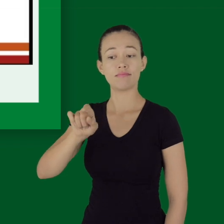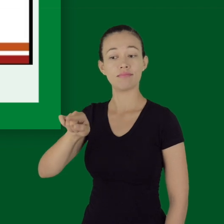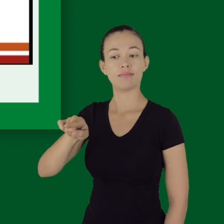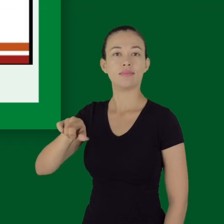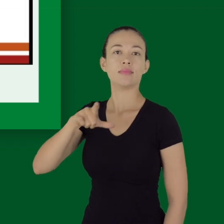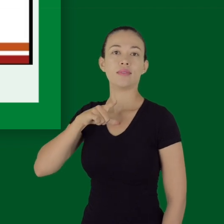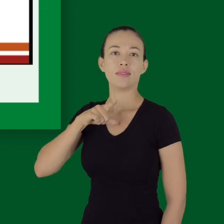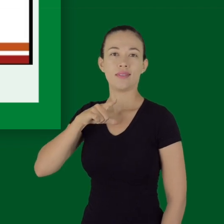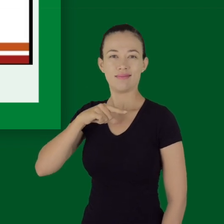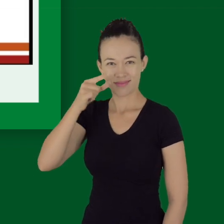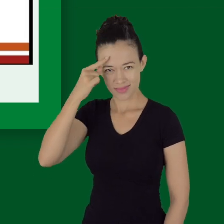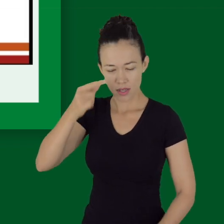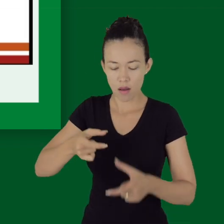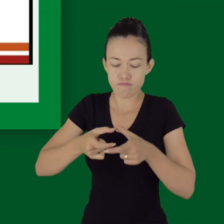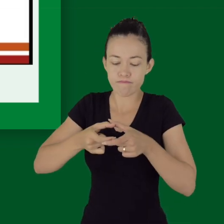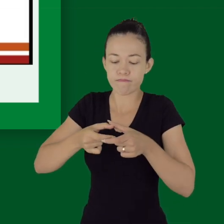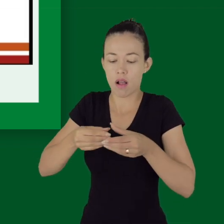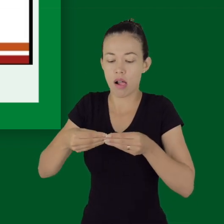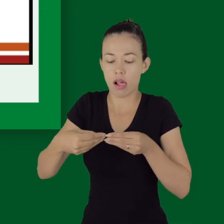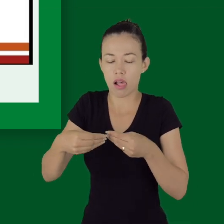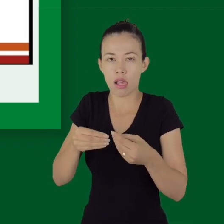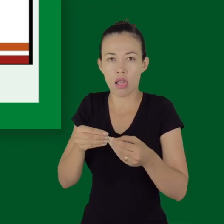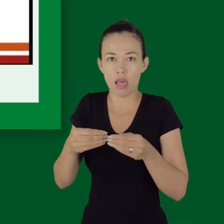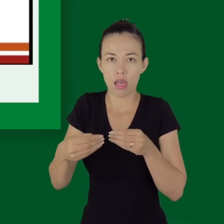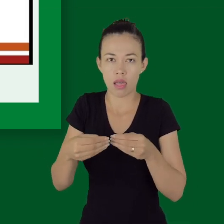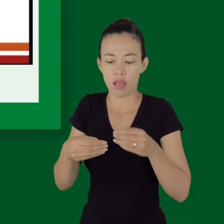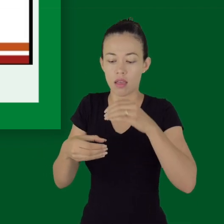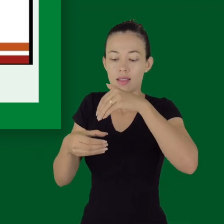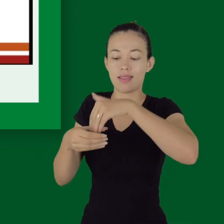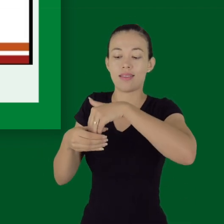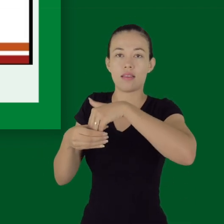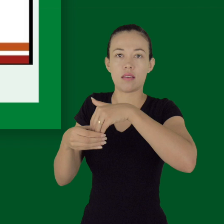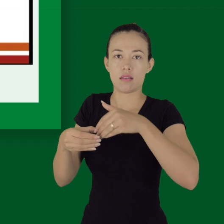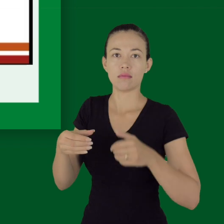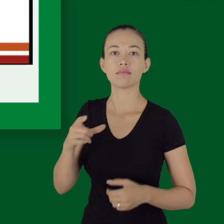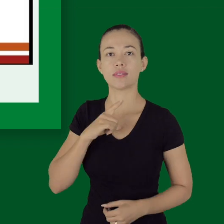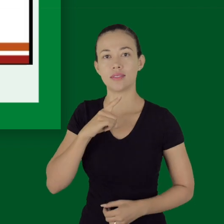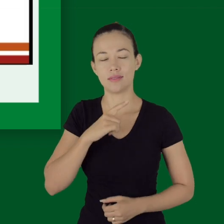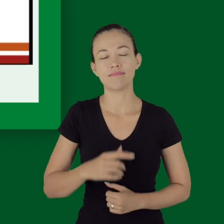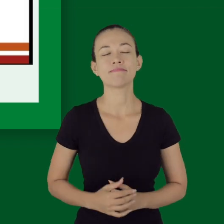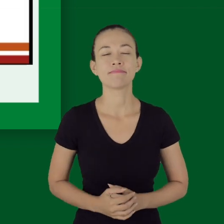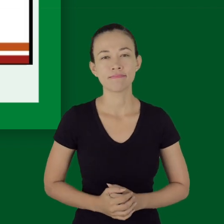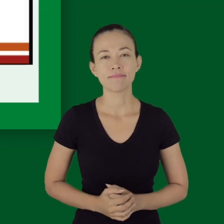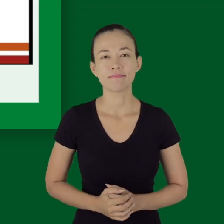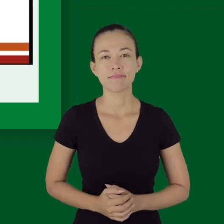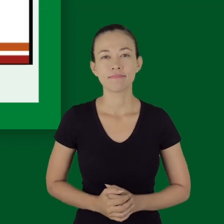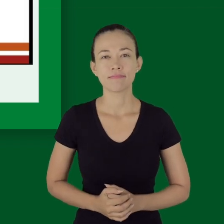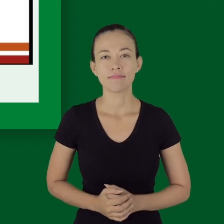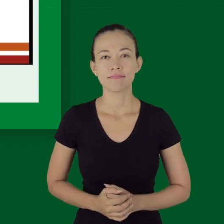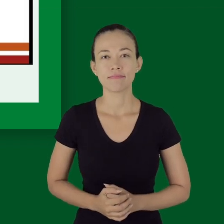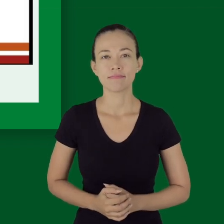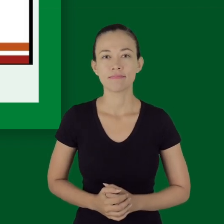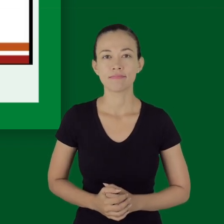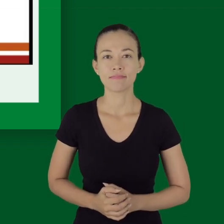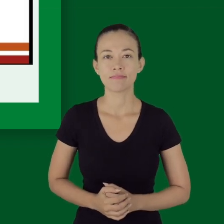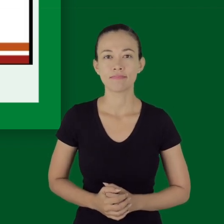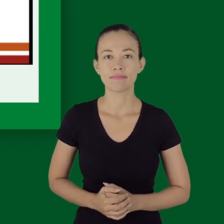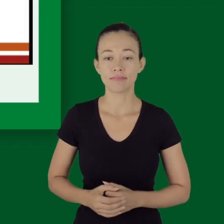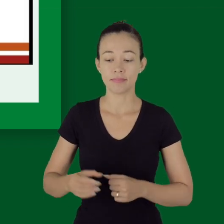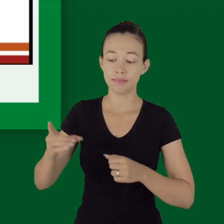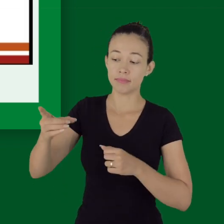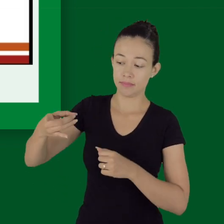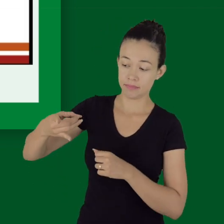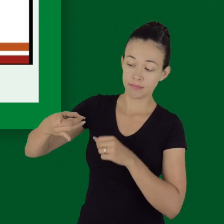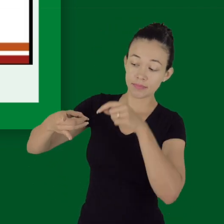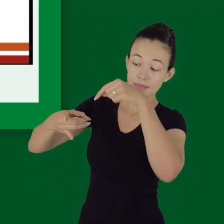ela é contínua, na verdade, né? Ela tem uma continuidade em relação ao cérebro, então nós temos a estrutura, né, encefálica, que ela